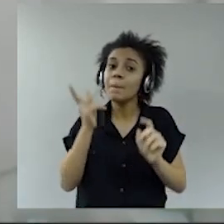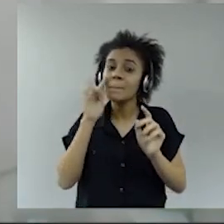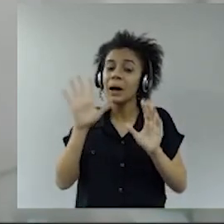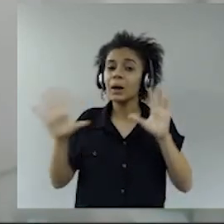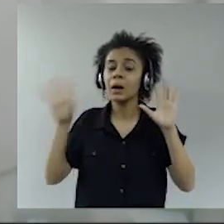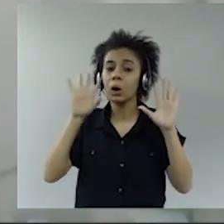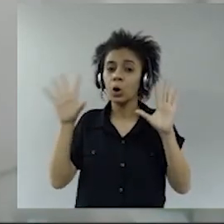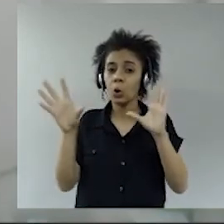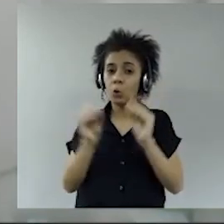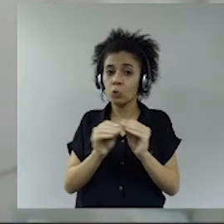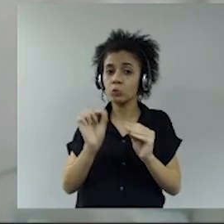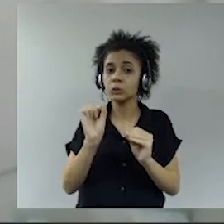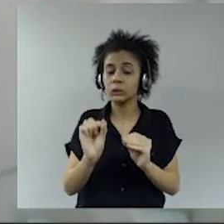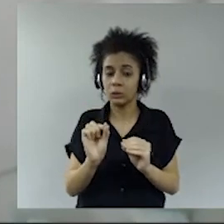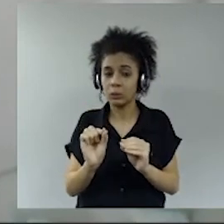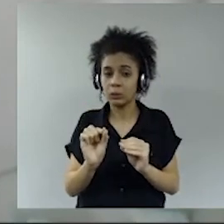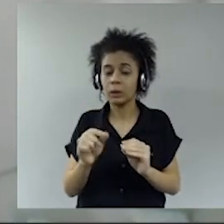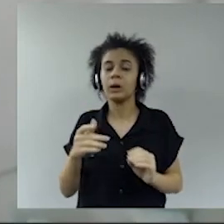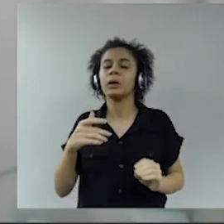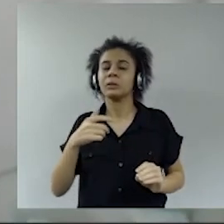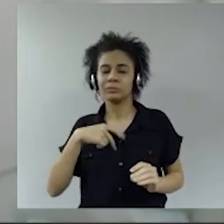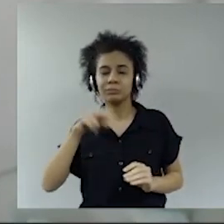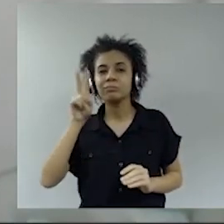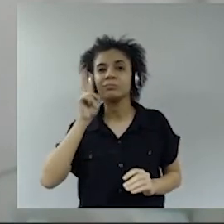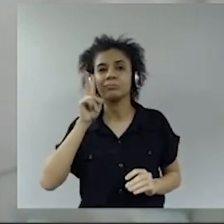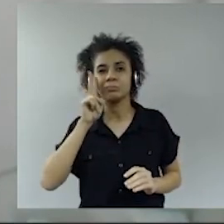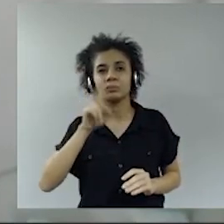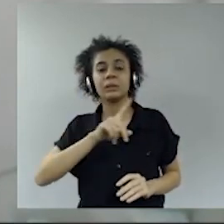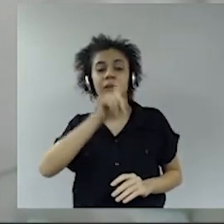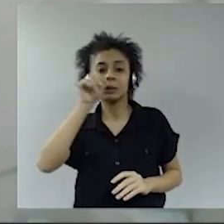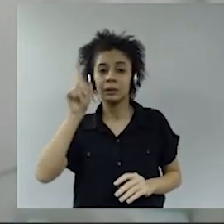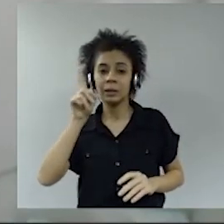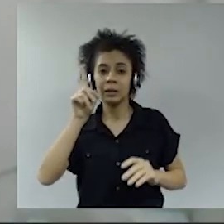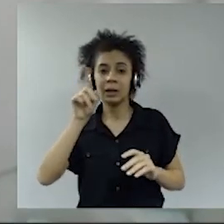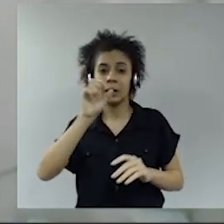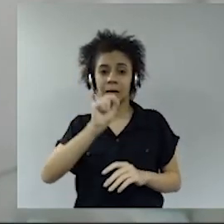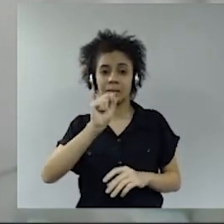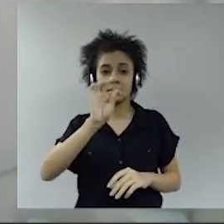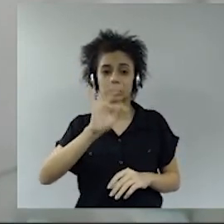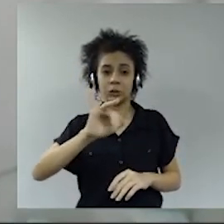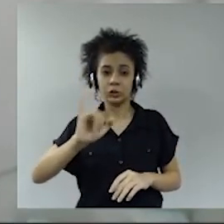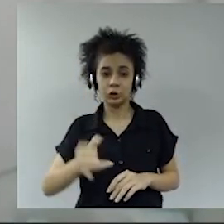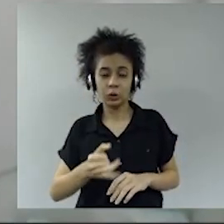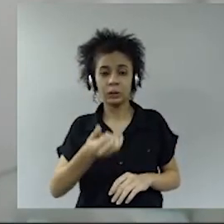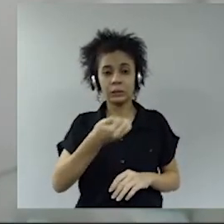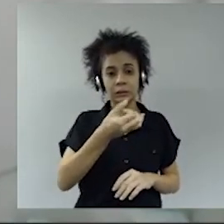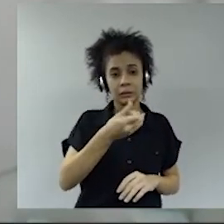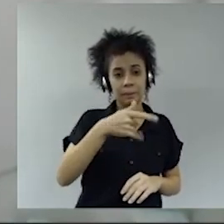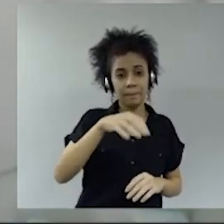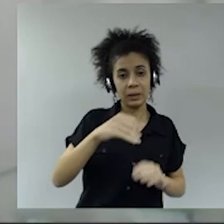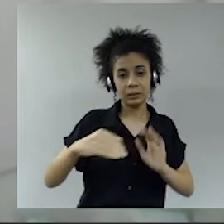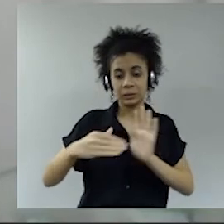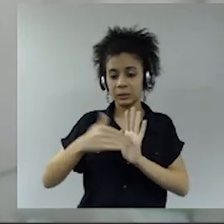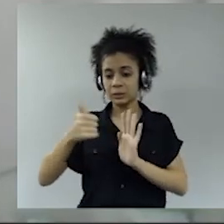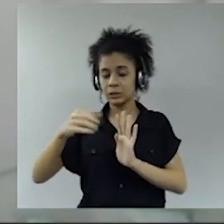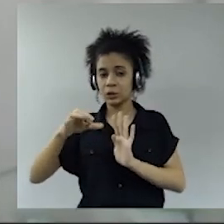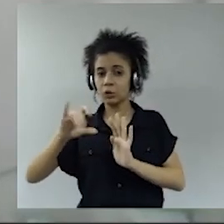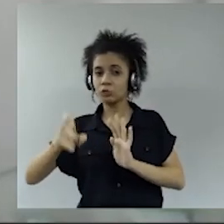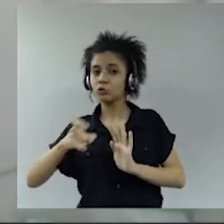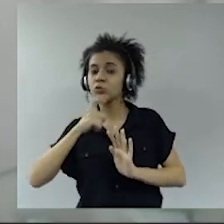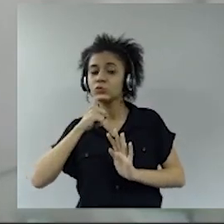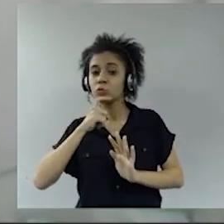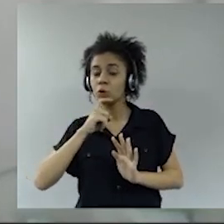concluir mesmo, eu relembro que no STJ, de 16 de março a 19 de julho, foram